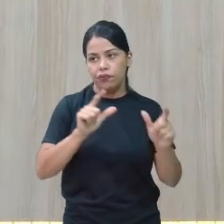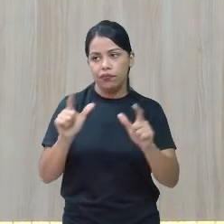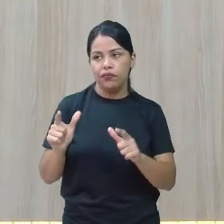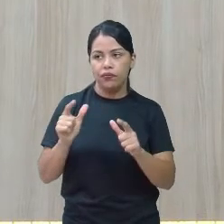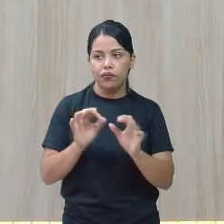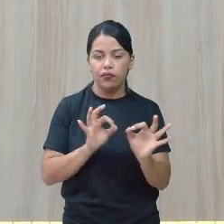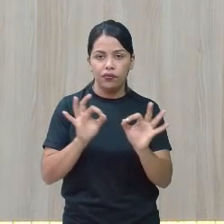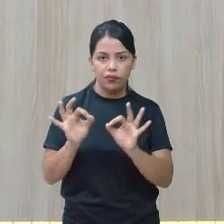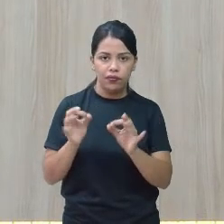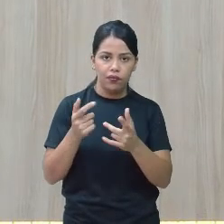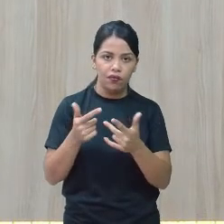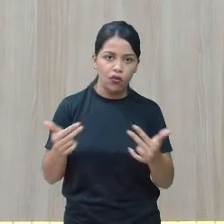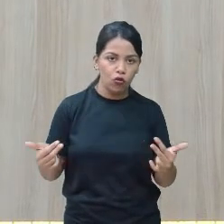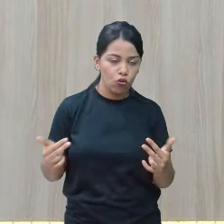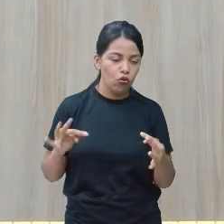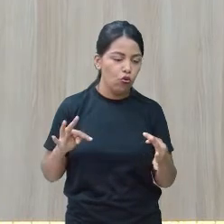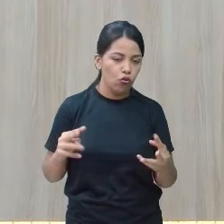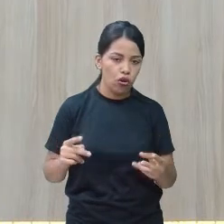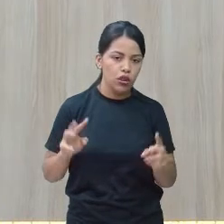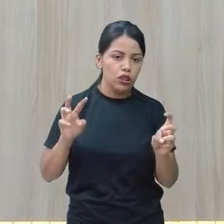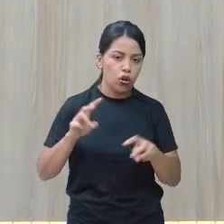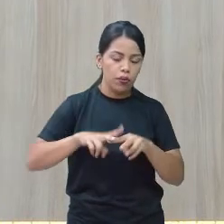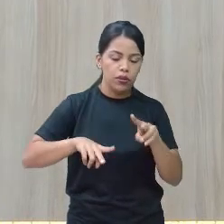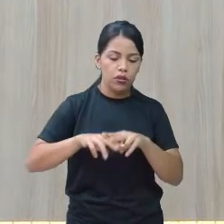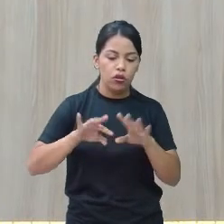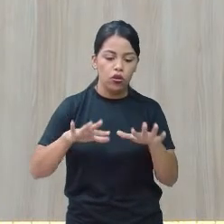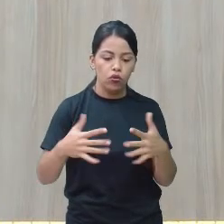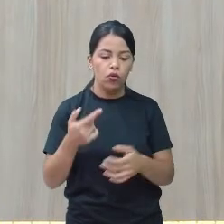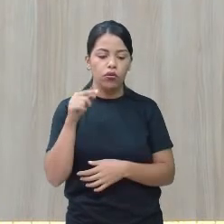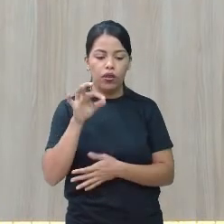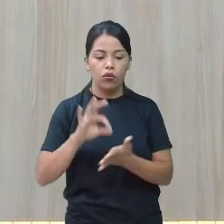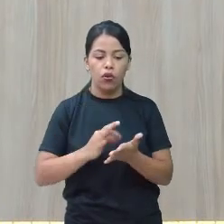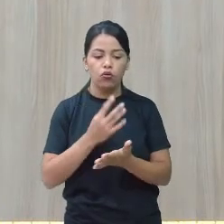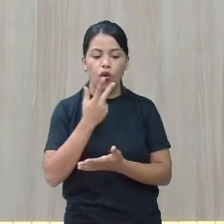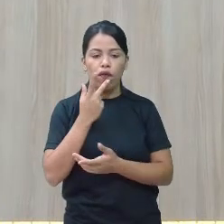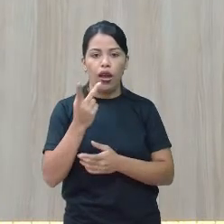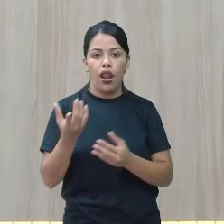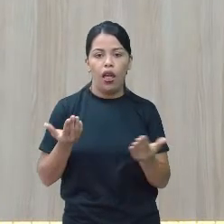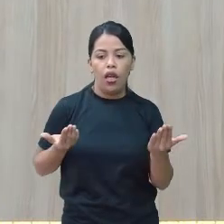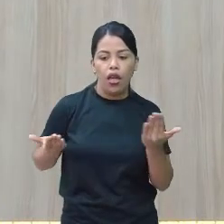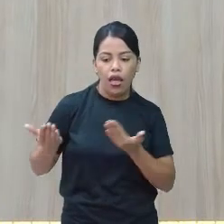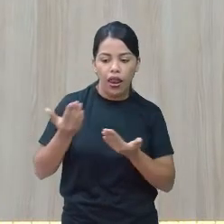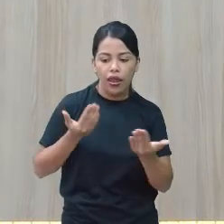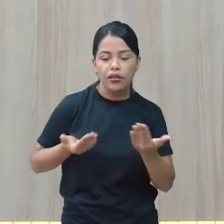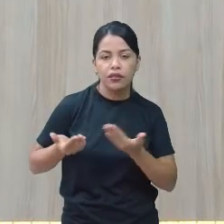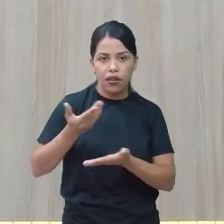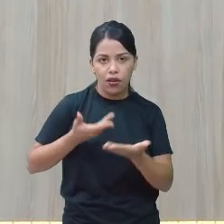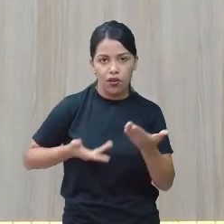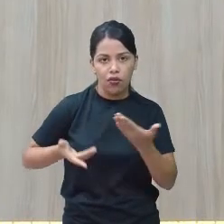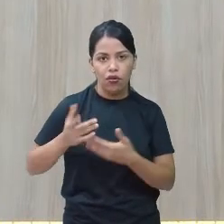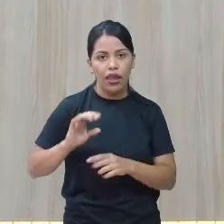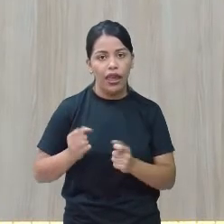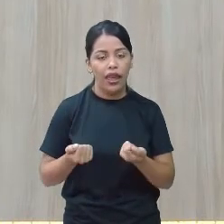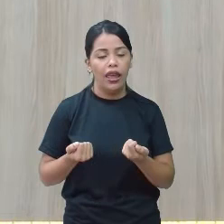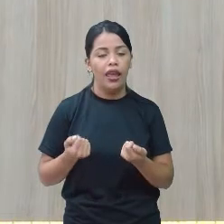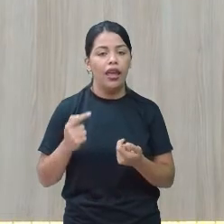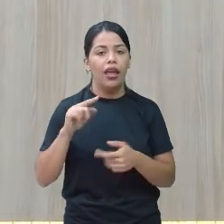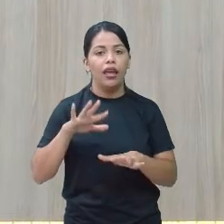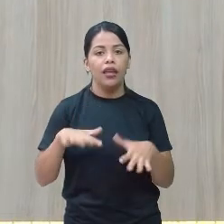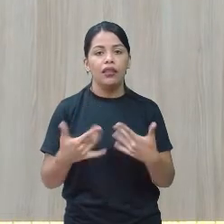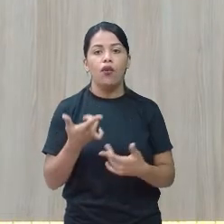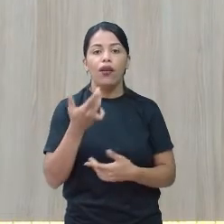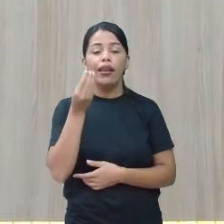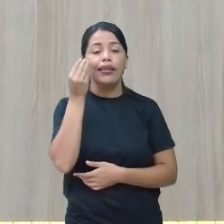as quadrilhas, as apresentações de quadrilha. Então, quando o Drummond faz essa analogia, na verdade, ele tenta reproduzir